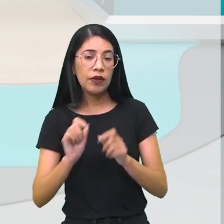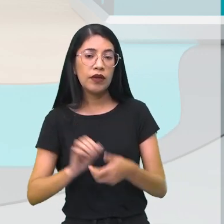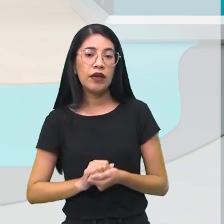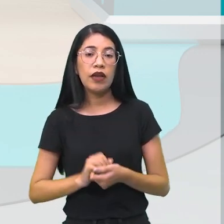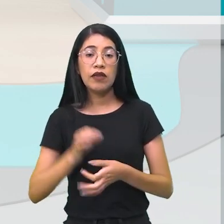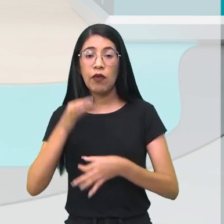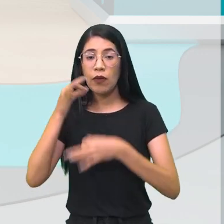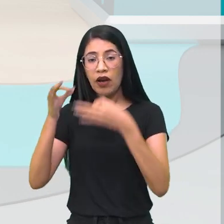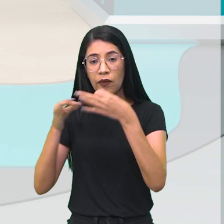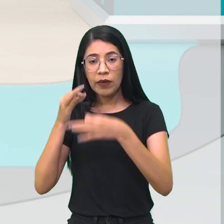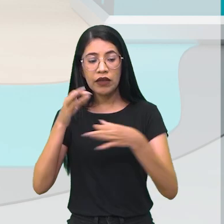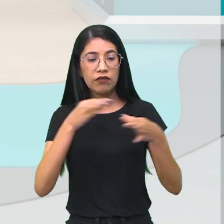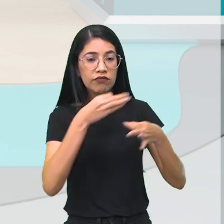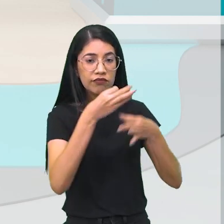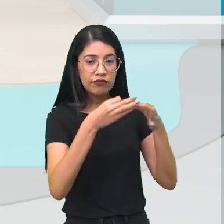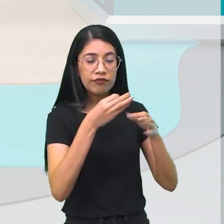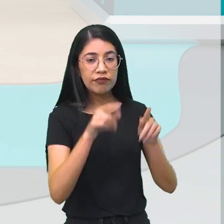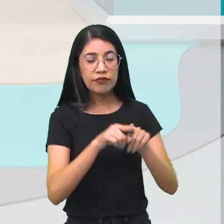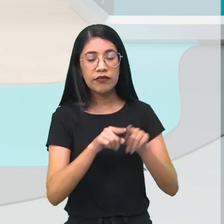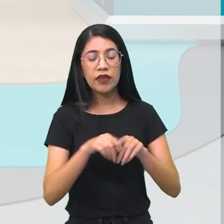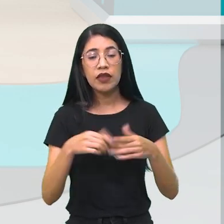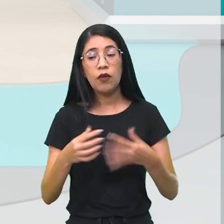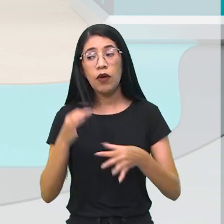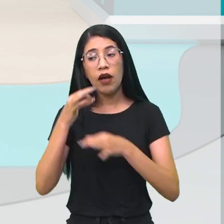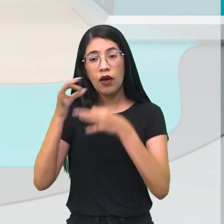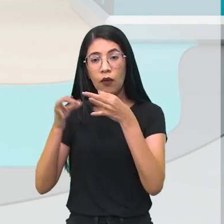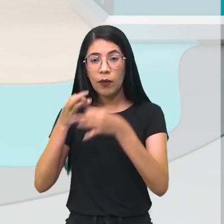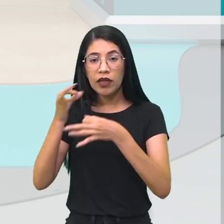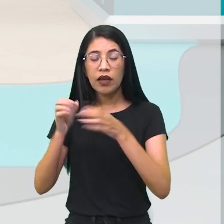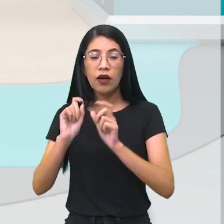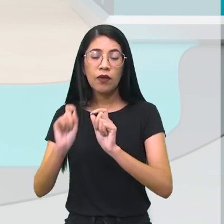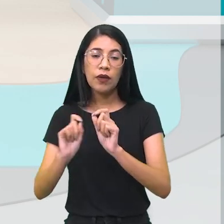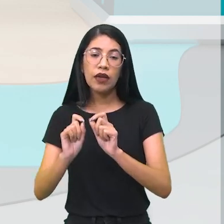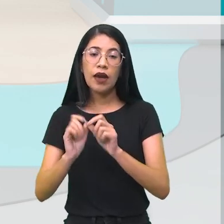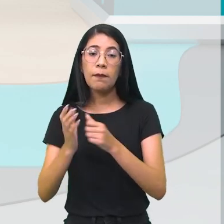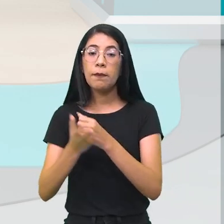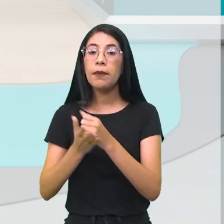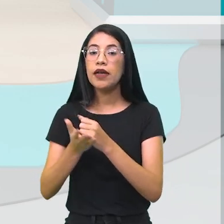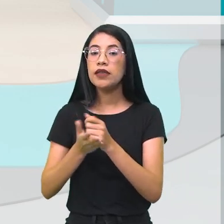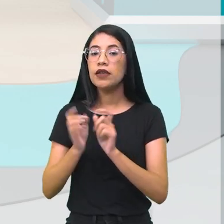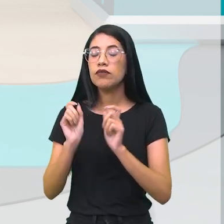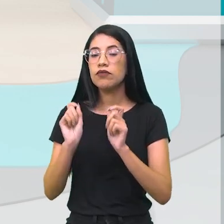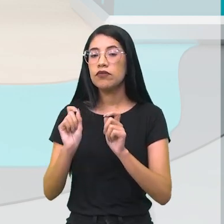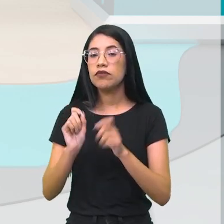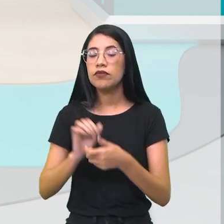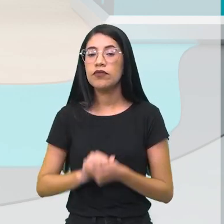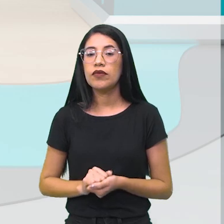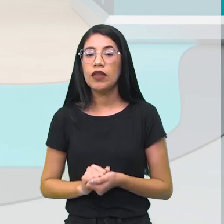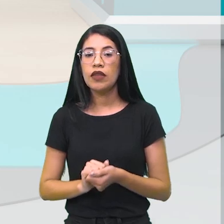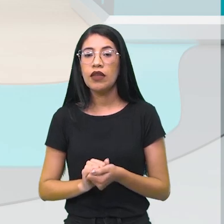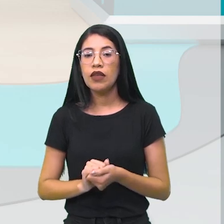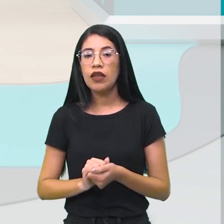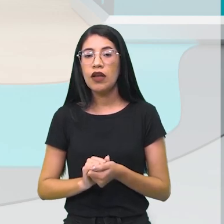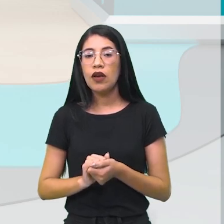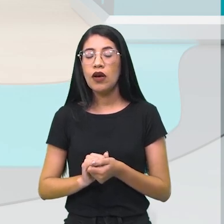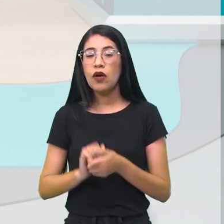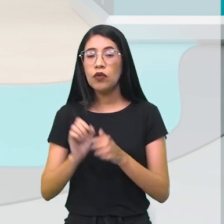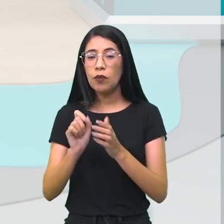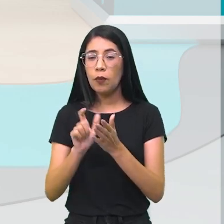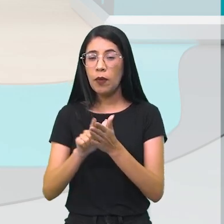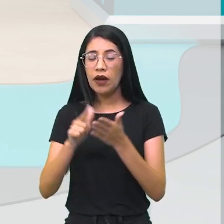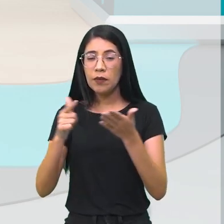a argumentação. Isso mesmo, eu vou argumentar, né, com base em uma reportagem que